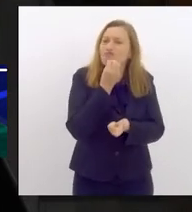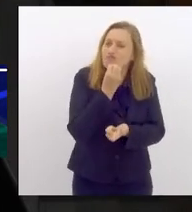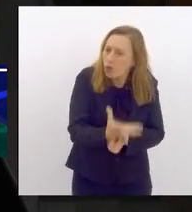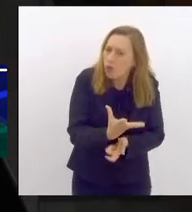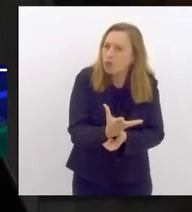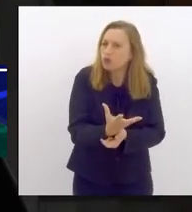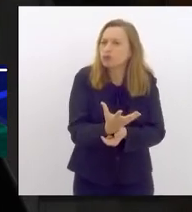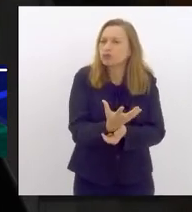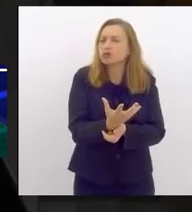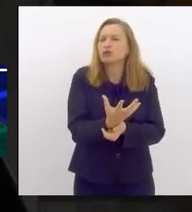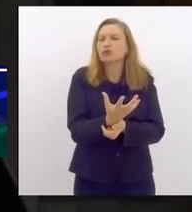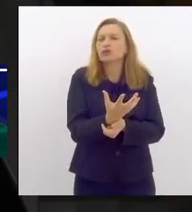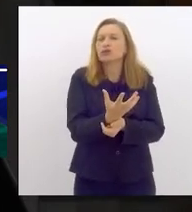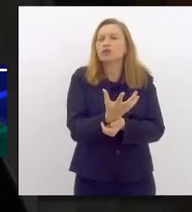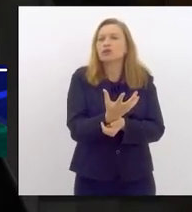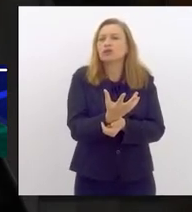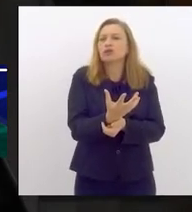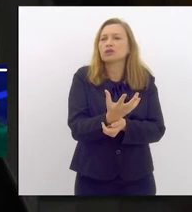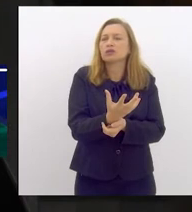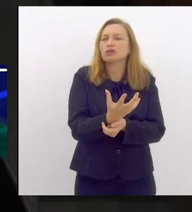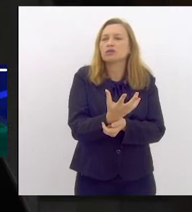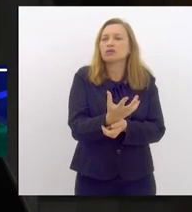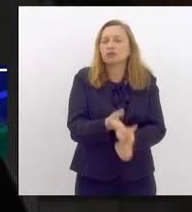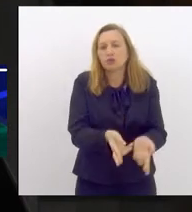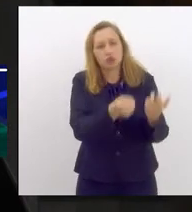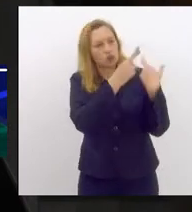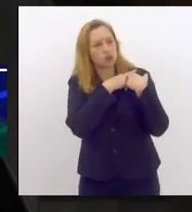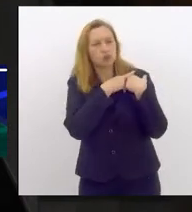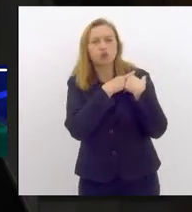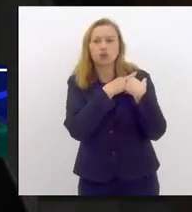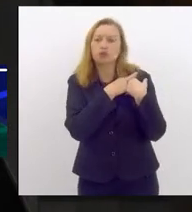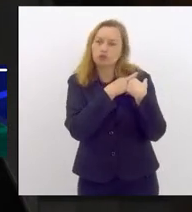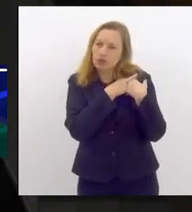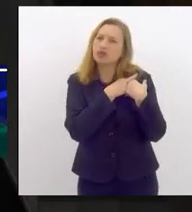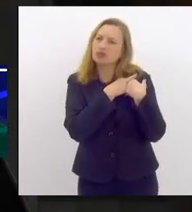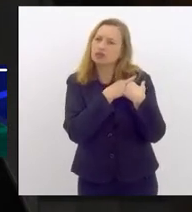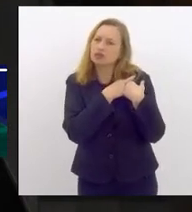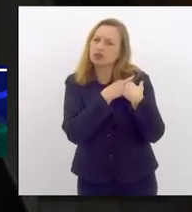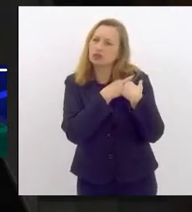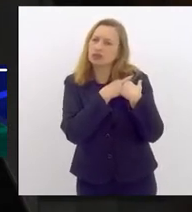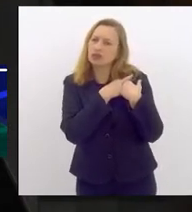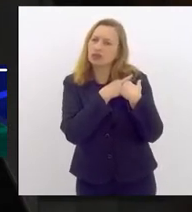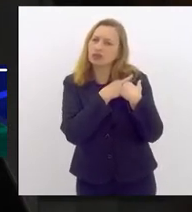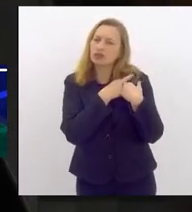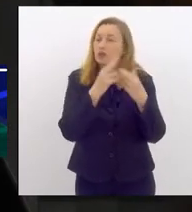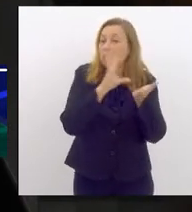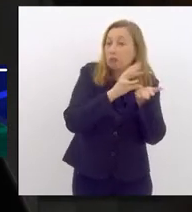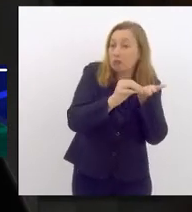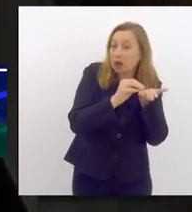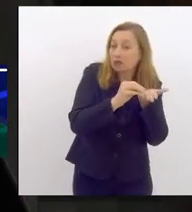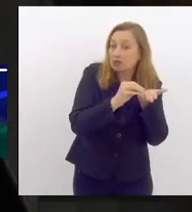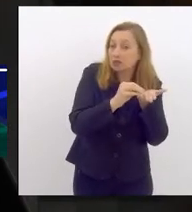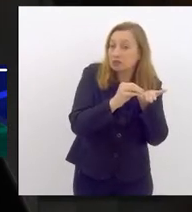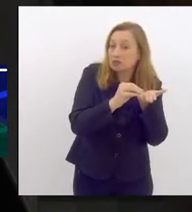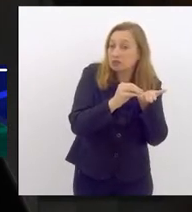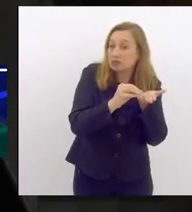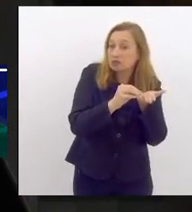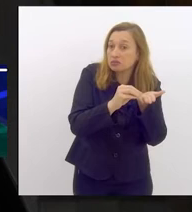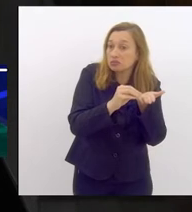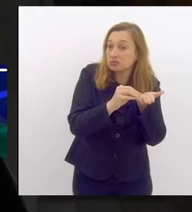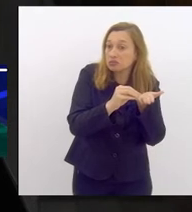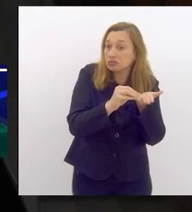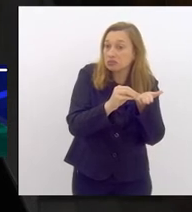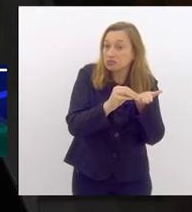bom e acaba assumindo missões responsabilidades pautas é